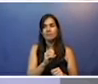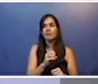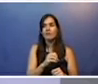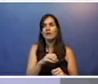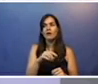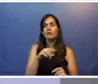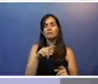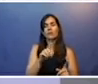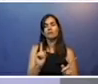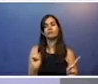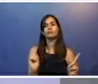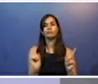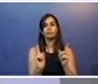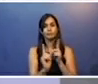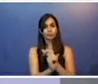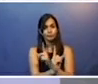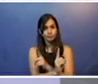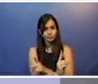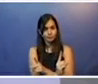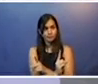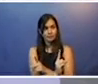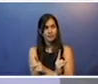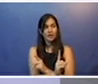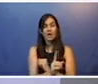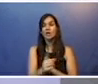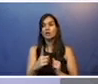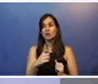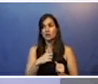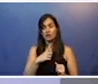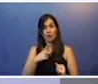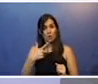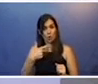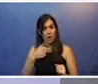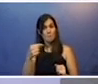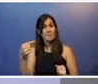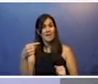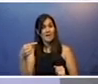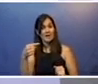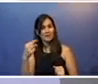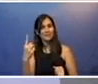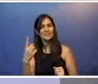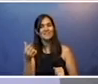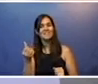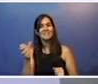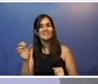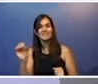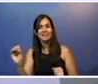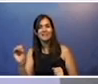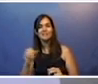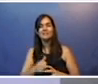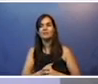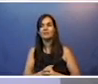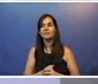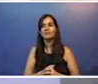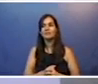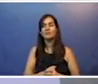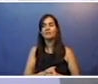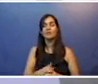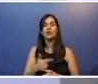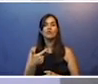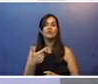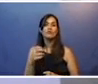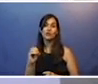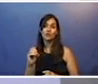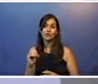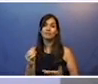Passo 160 para o lado direito de sinal de igual, vai ficar menos 160. 180 menos 160 vai dar